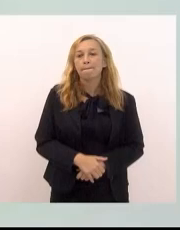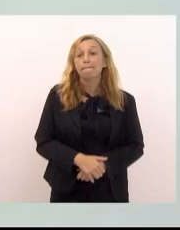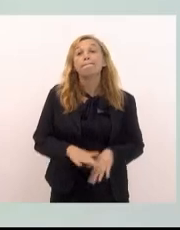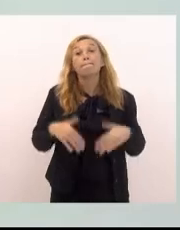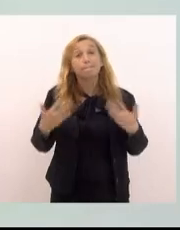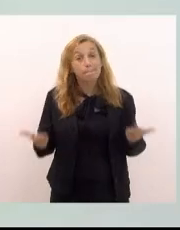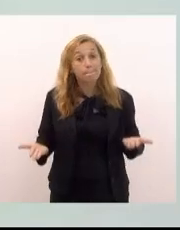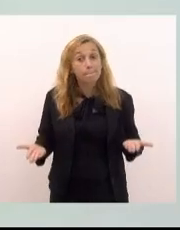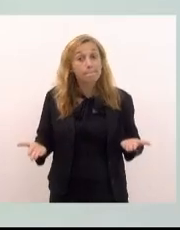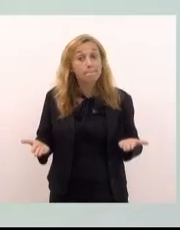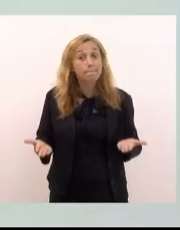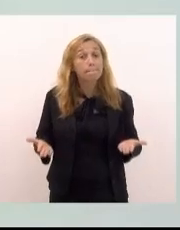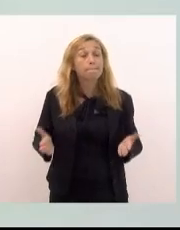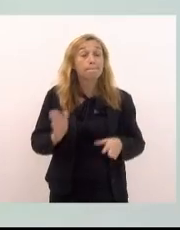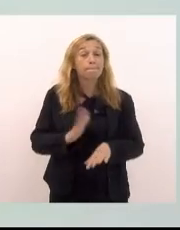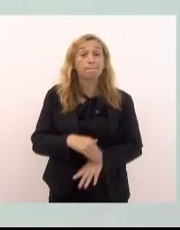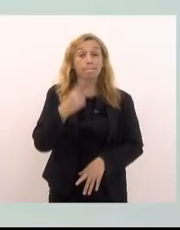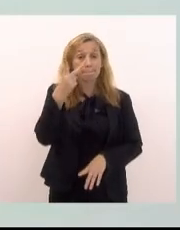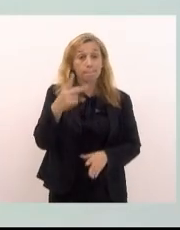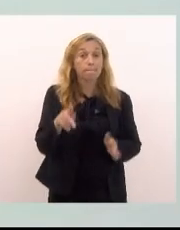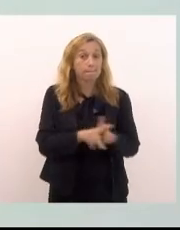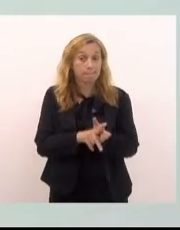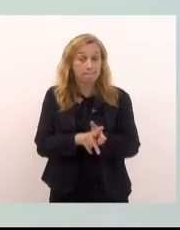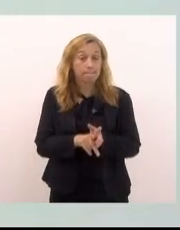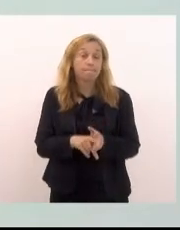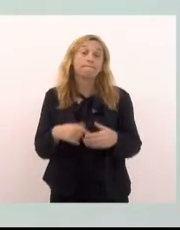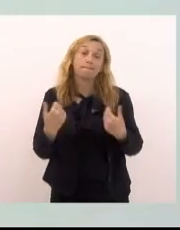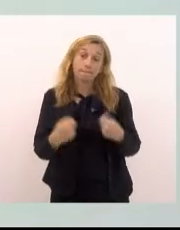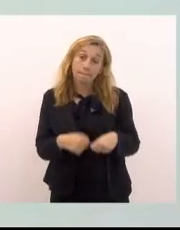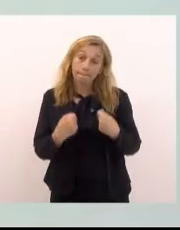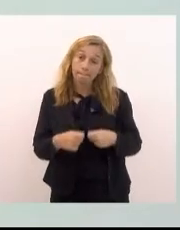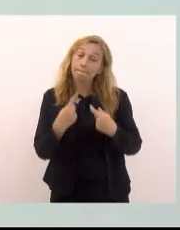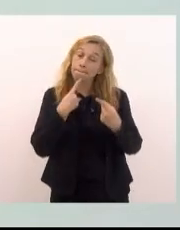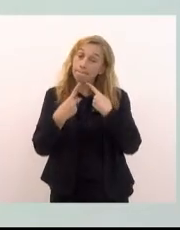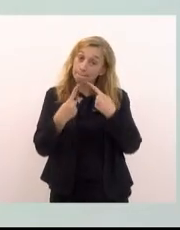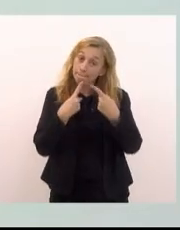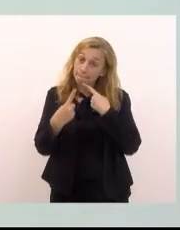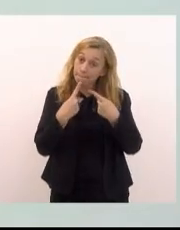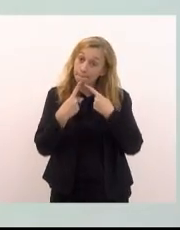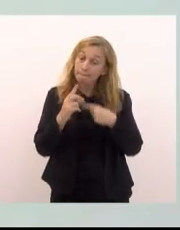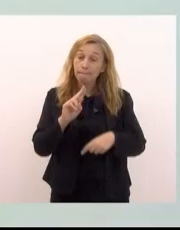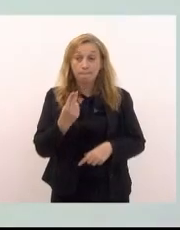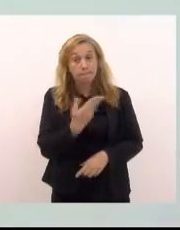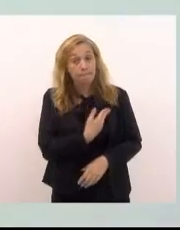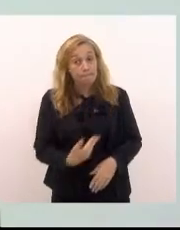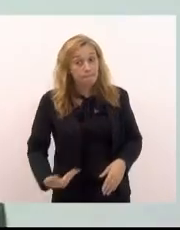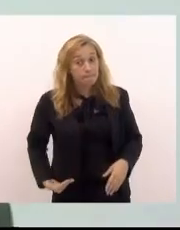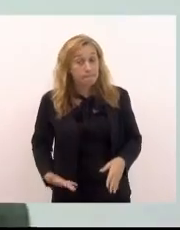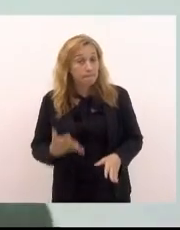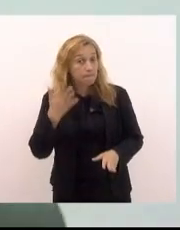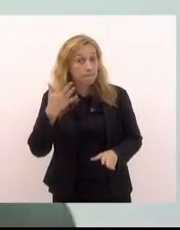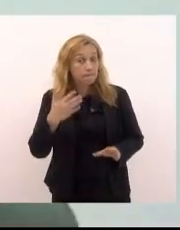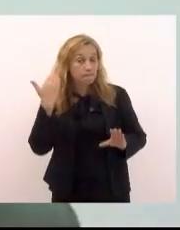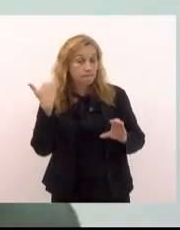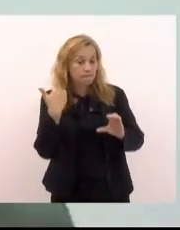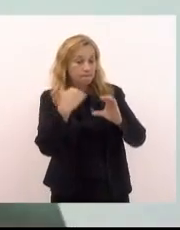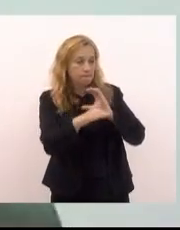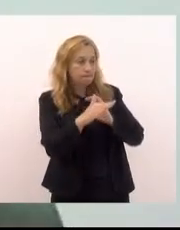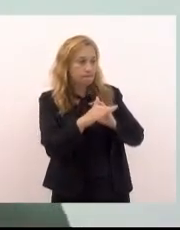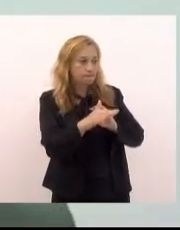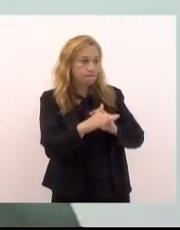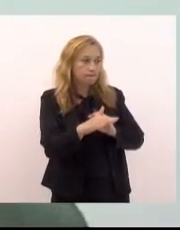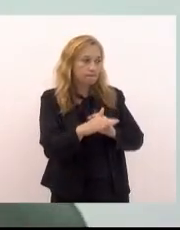Então, tem mais esses 2 vetos que precisam ser discutidos ou o governo mandar mensagem específica para